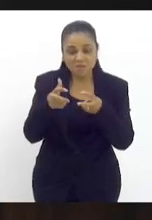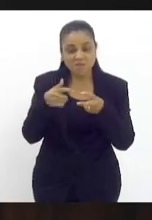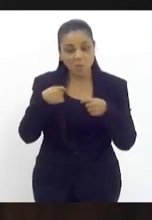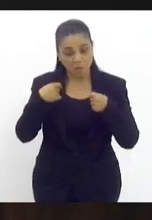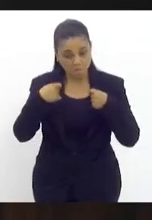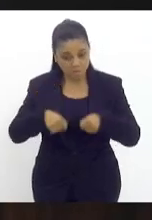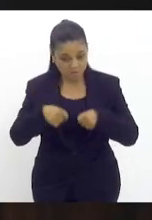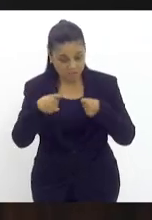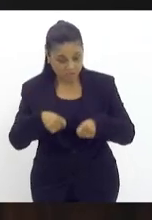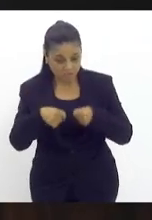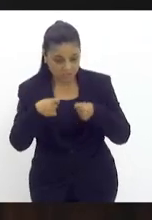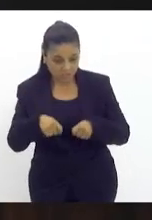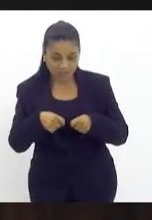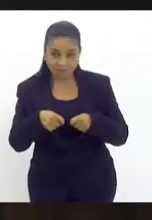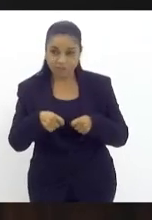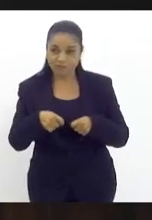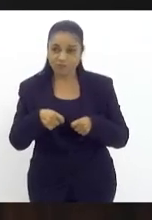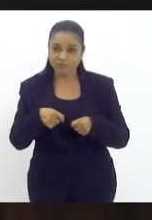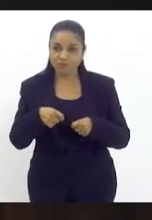então tirar